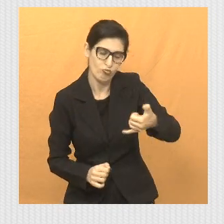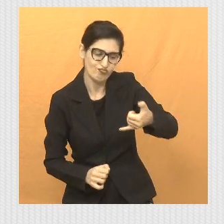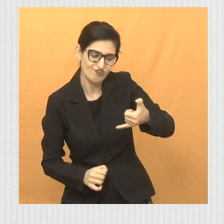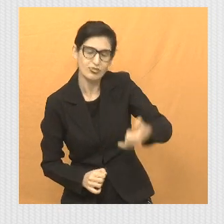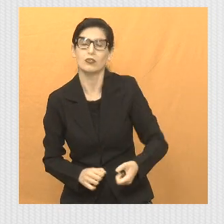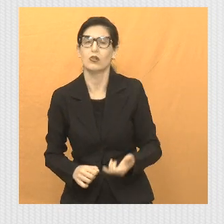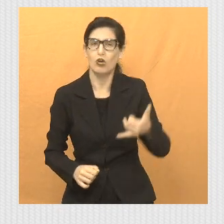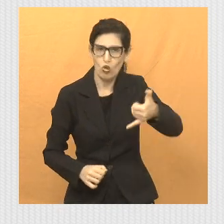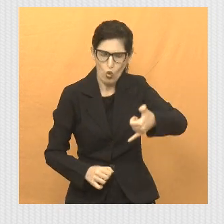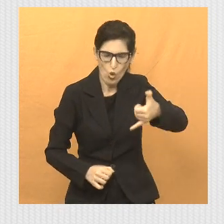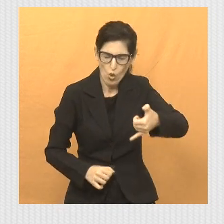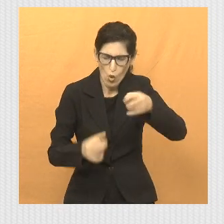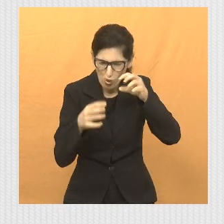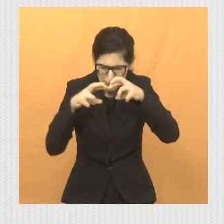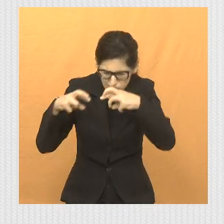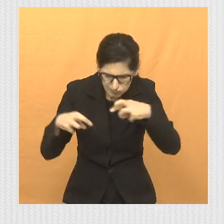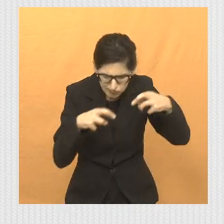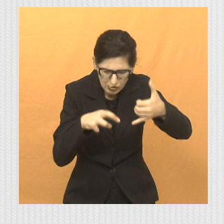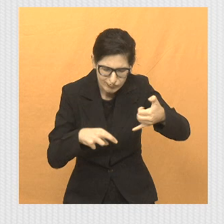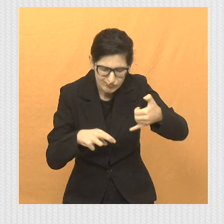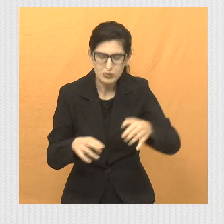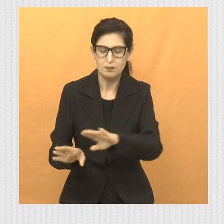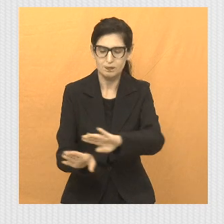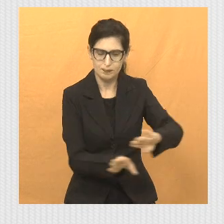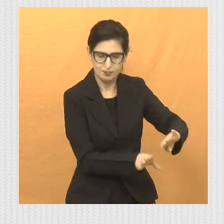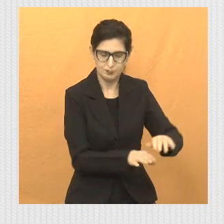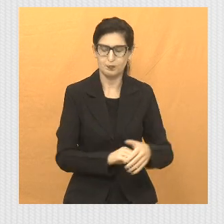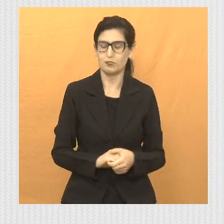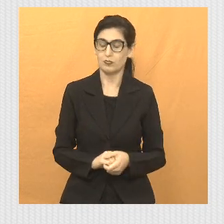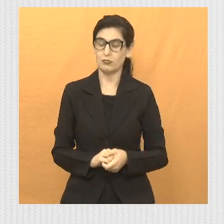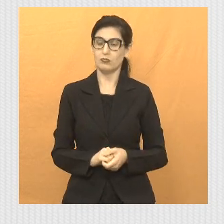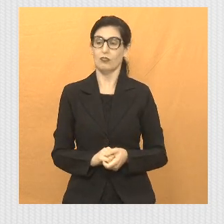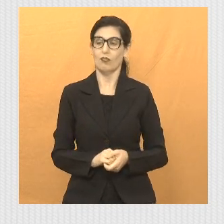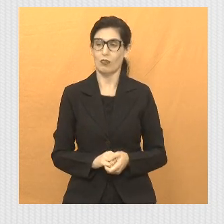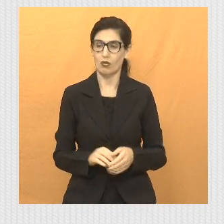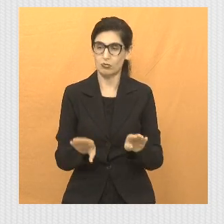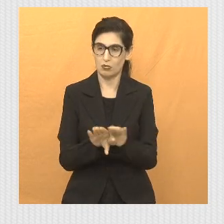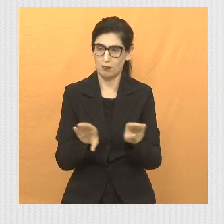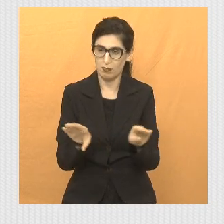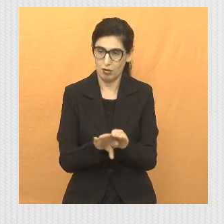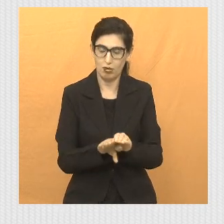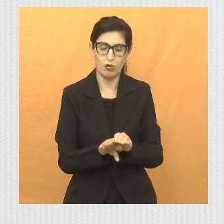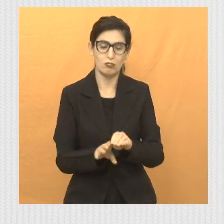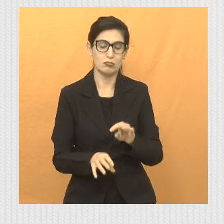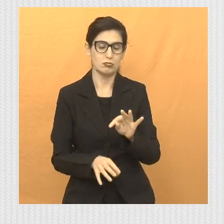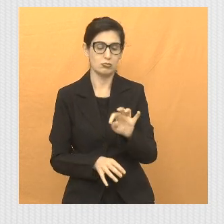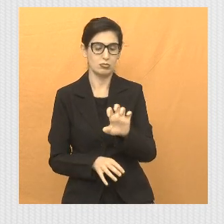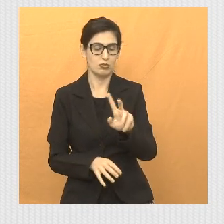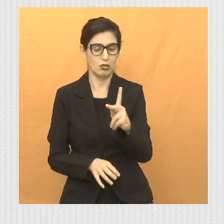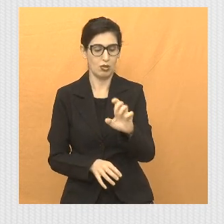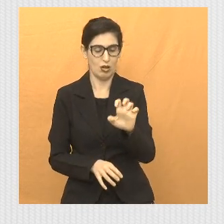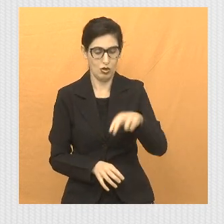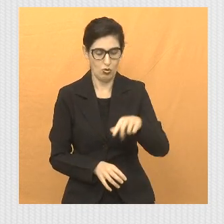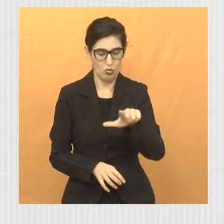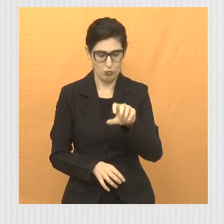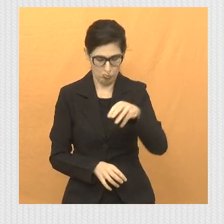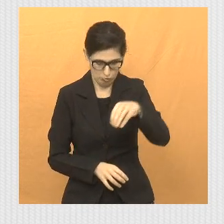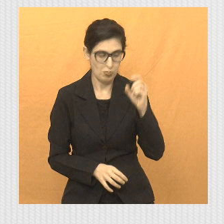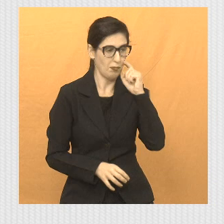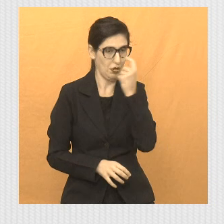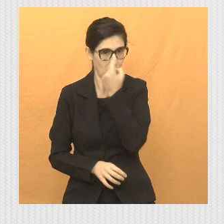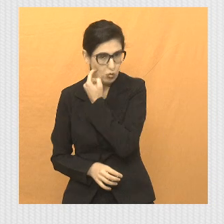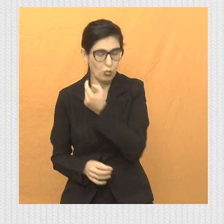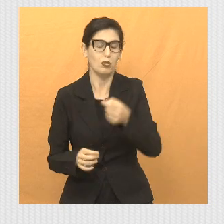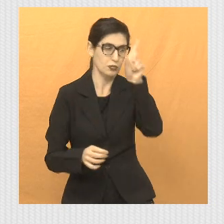de Damasco, que faz a gestão do UPA Dr. Telmo de Almeida Cruz e Parque Meia Lua. O Hospital